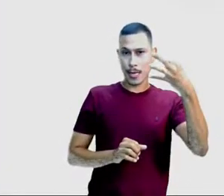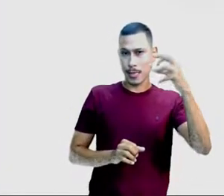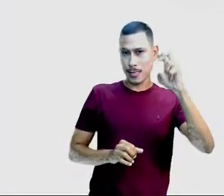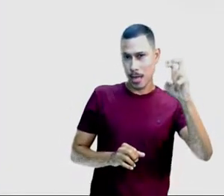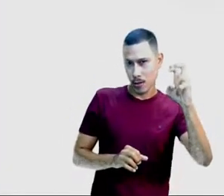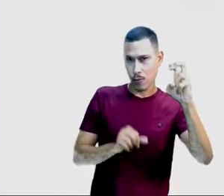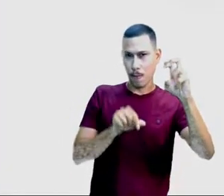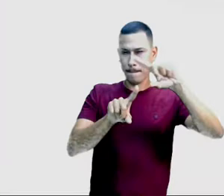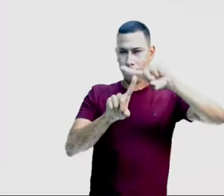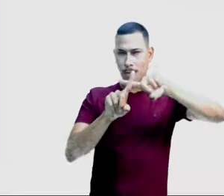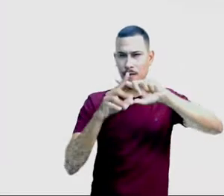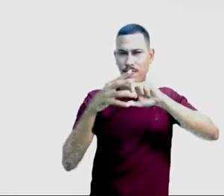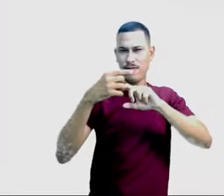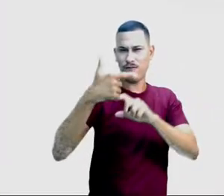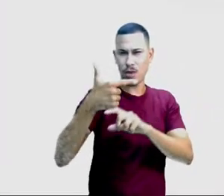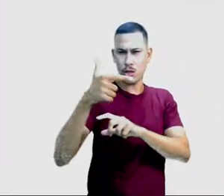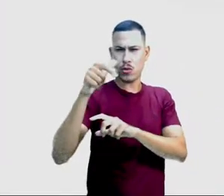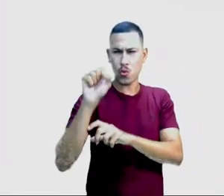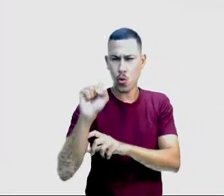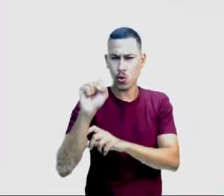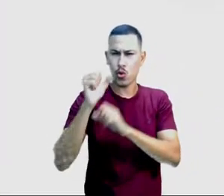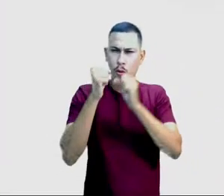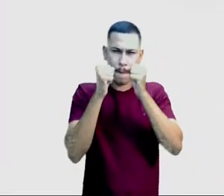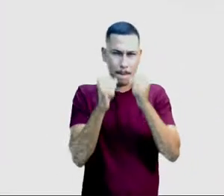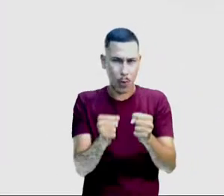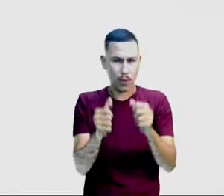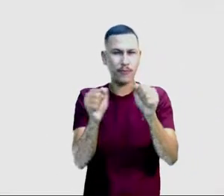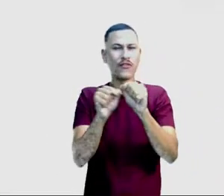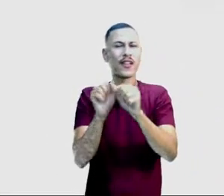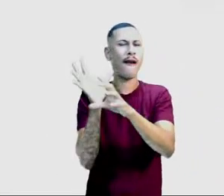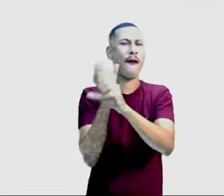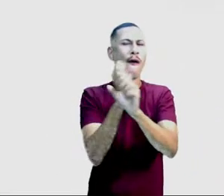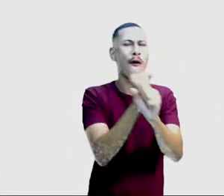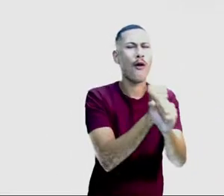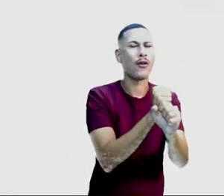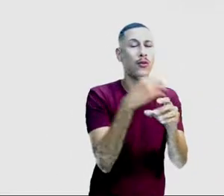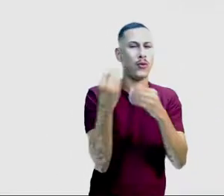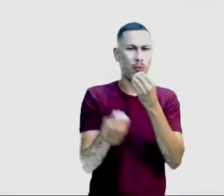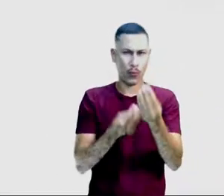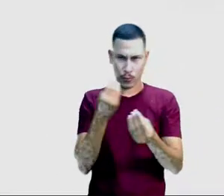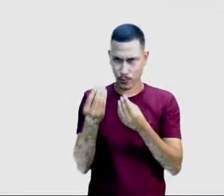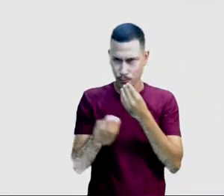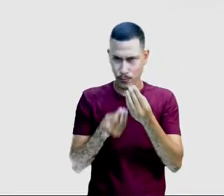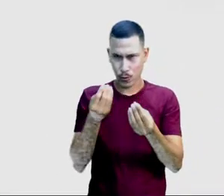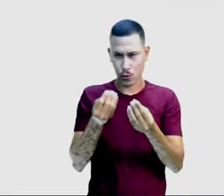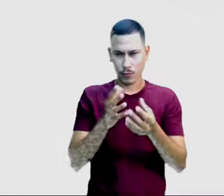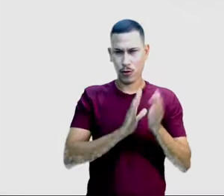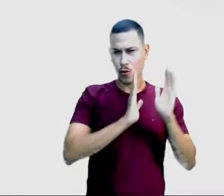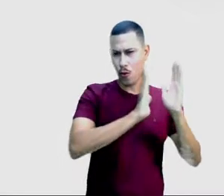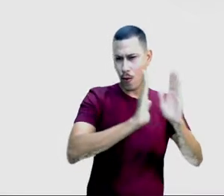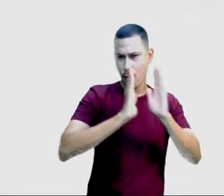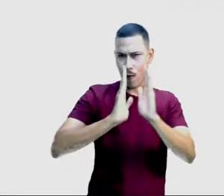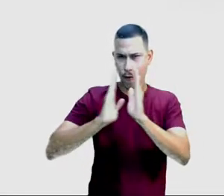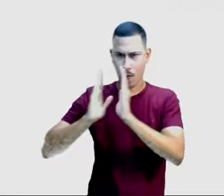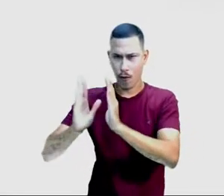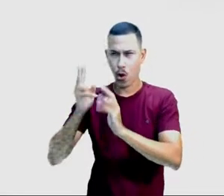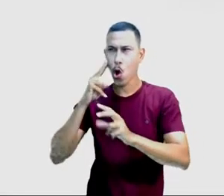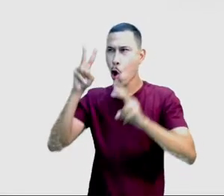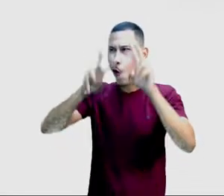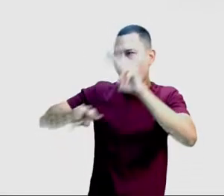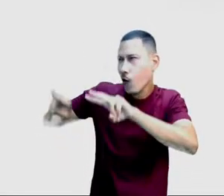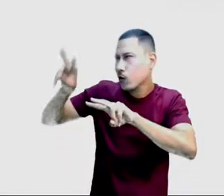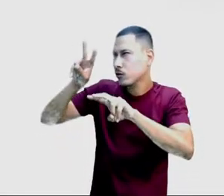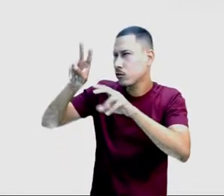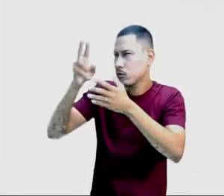35 mais 28, podemos realizar, né, ser realizados esquemas. Veja o desenho aqui,